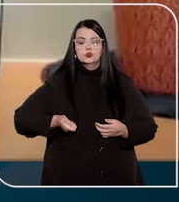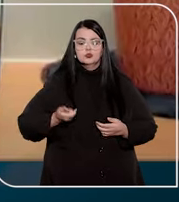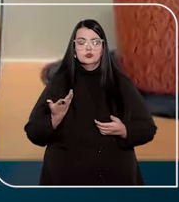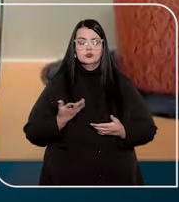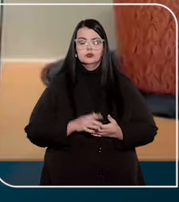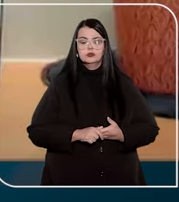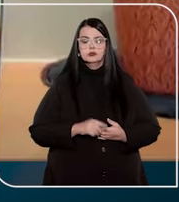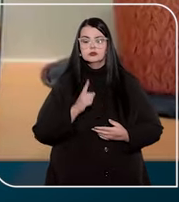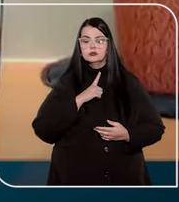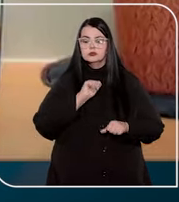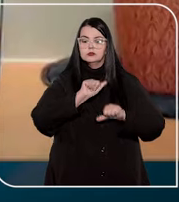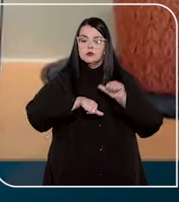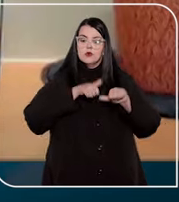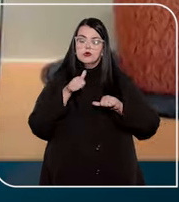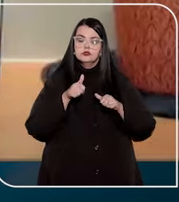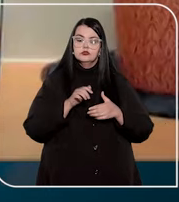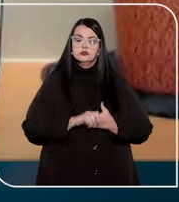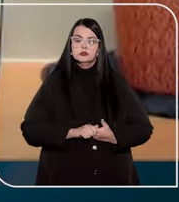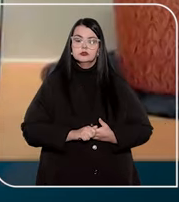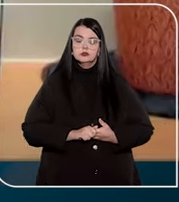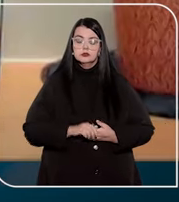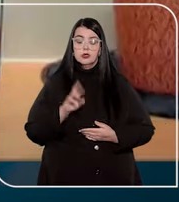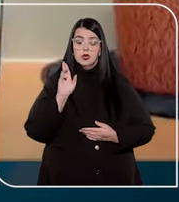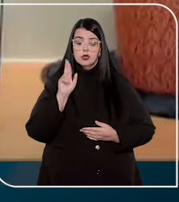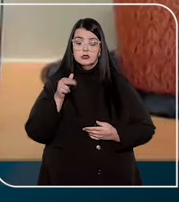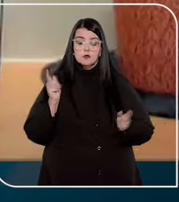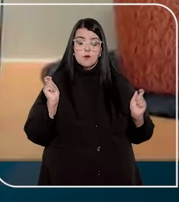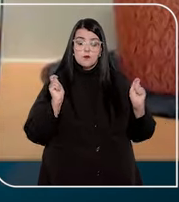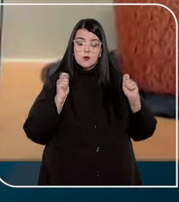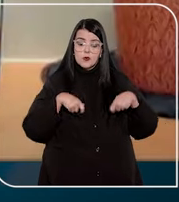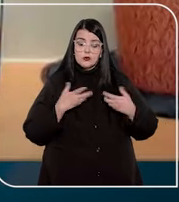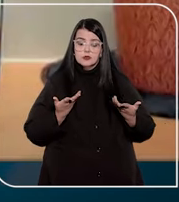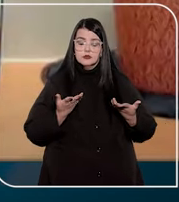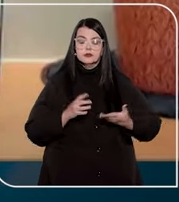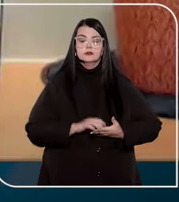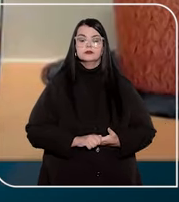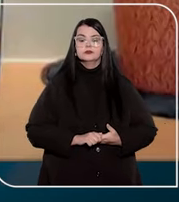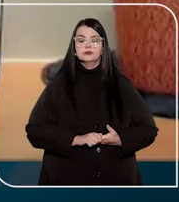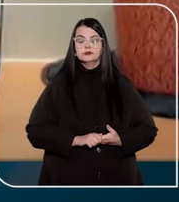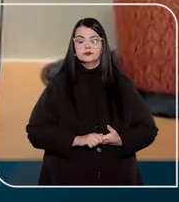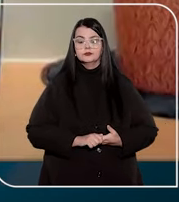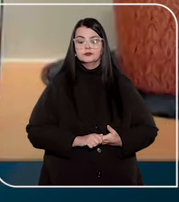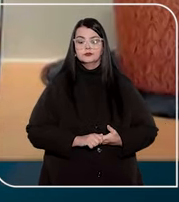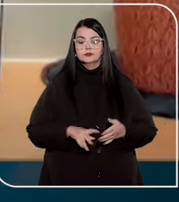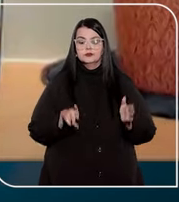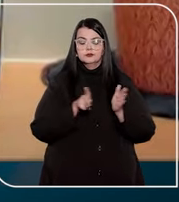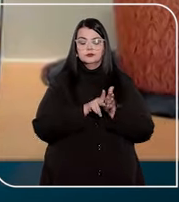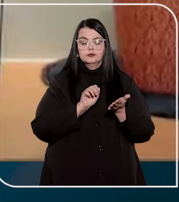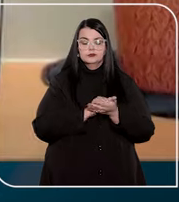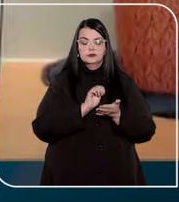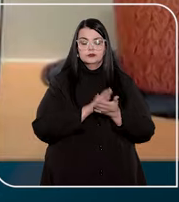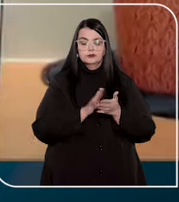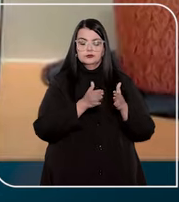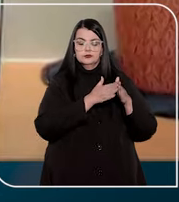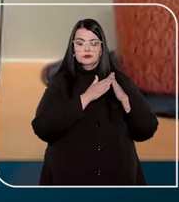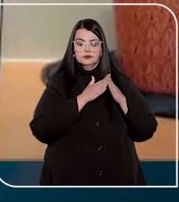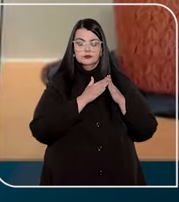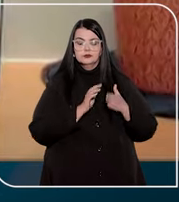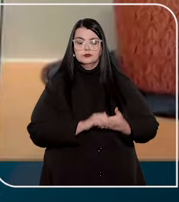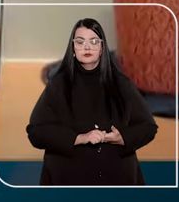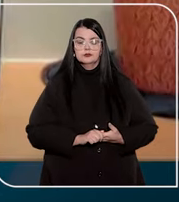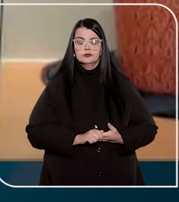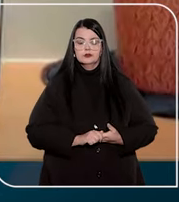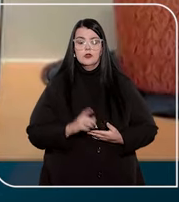é modificado em razão dessa possibilidade de exercício do juízo de retratação. E para ele se